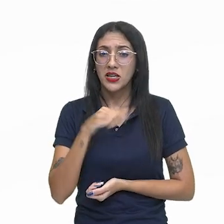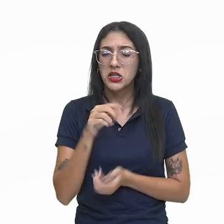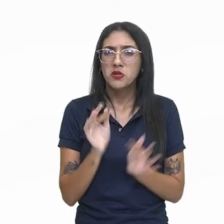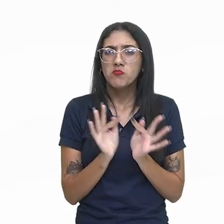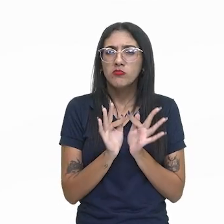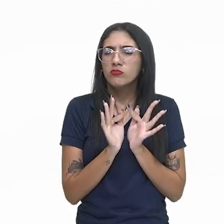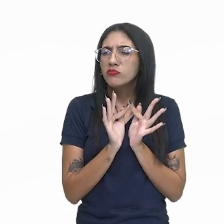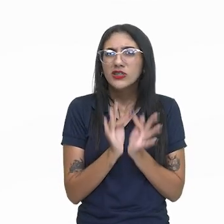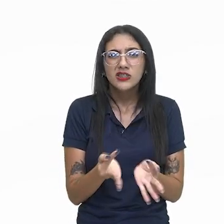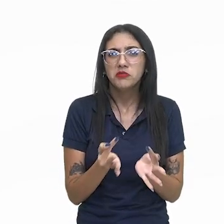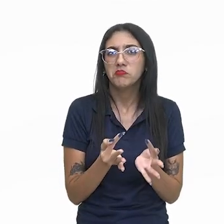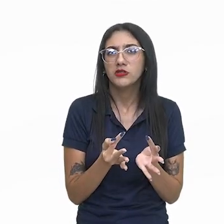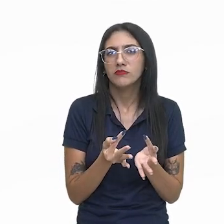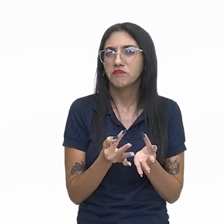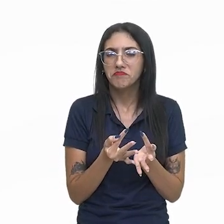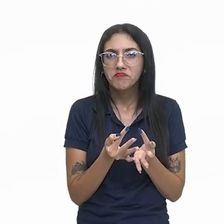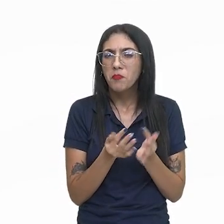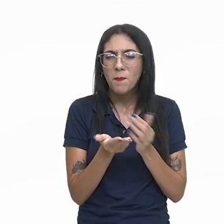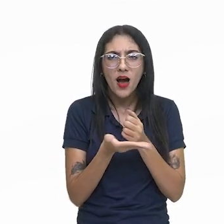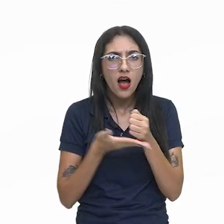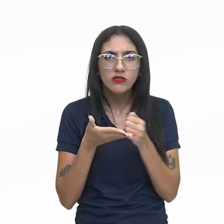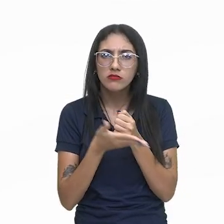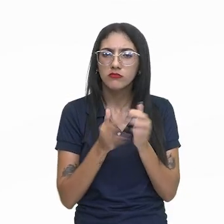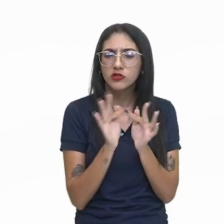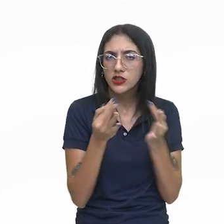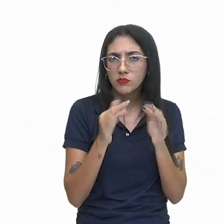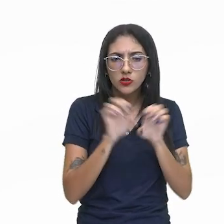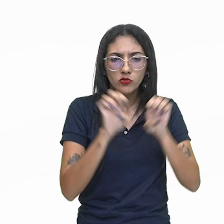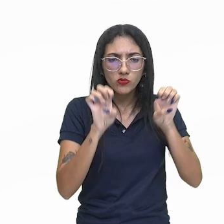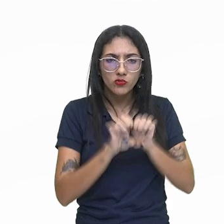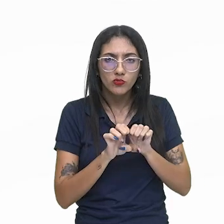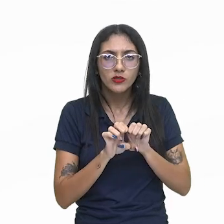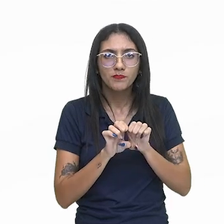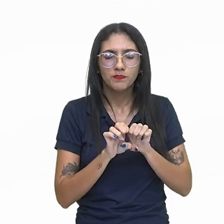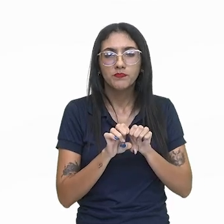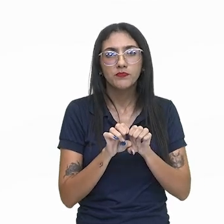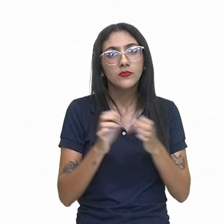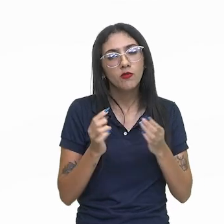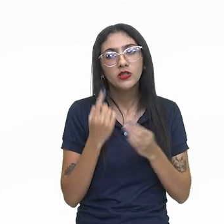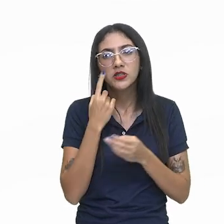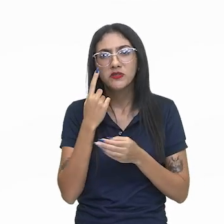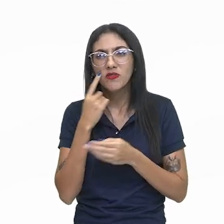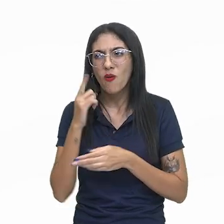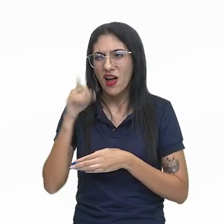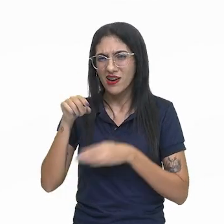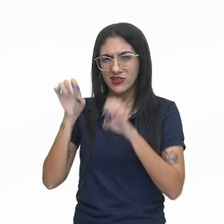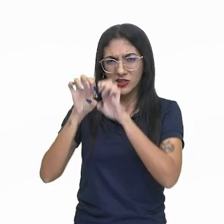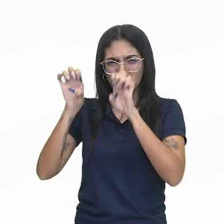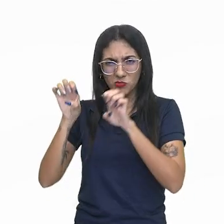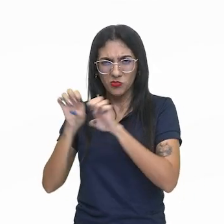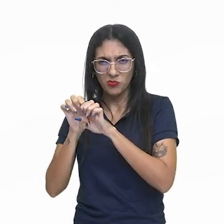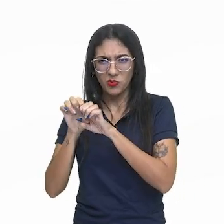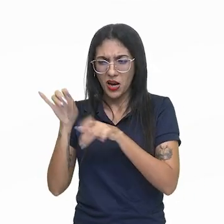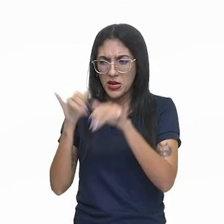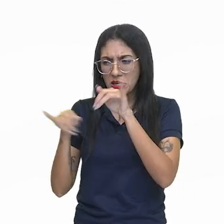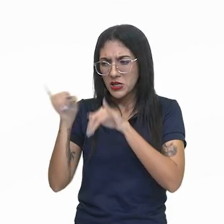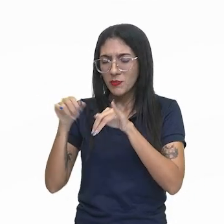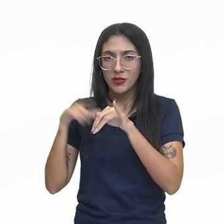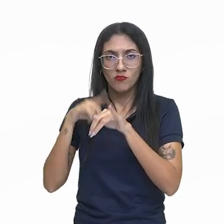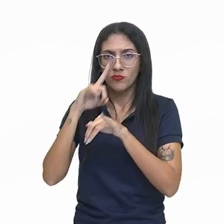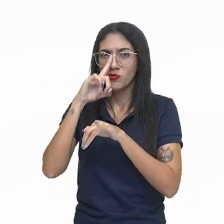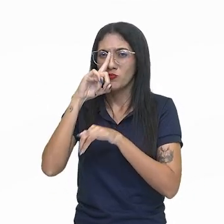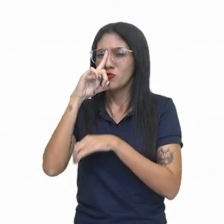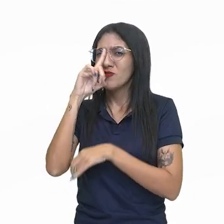eram extremamente simples. E o que a gente viu, essa reação química, ela é muito complexa para acontecer naquele